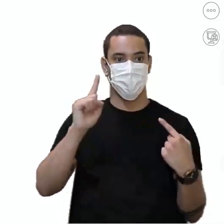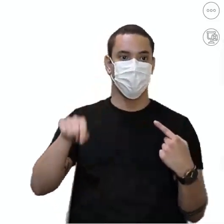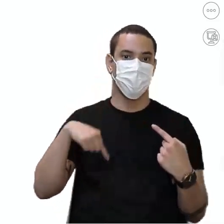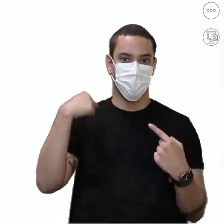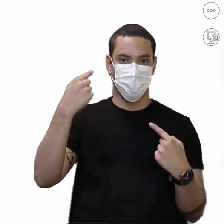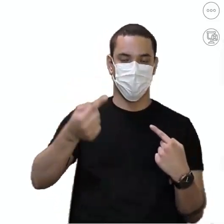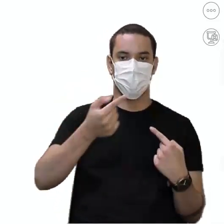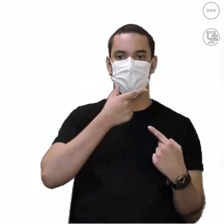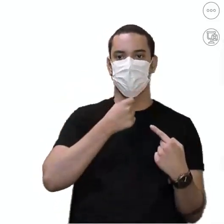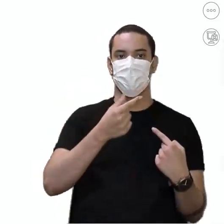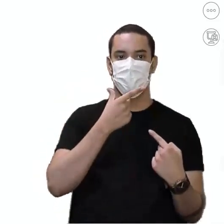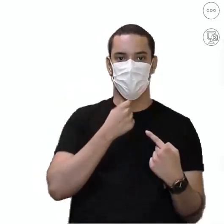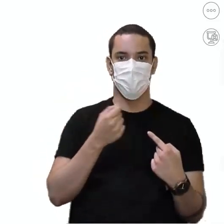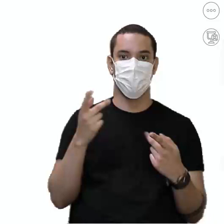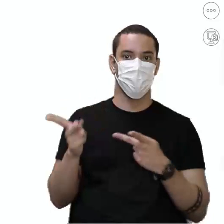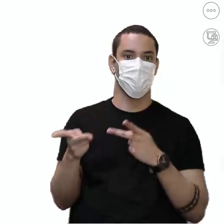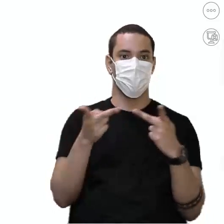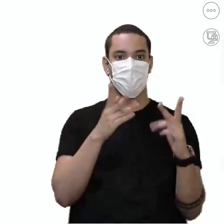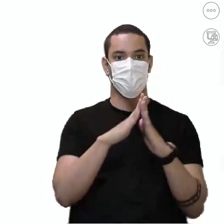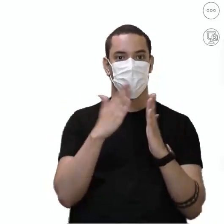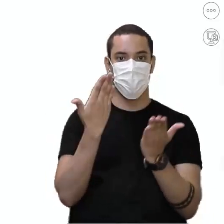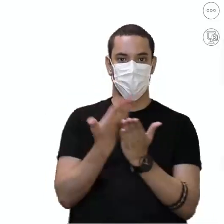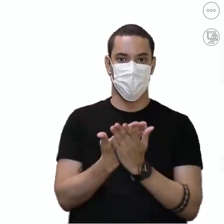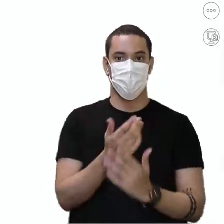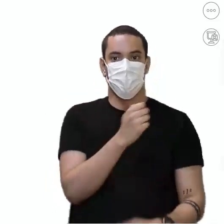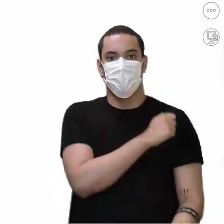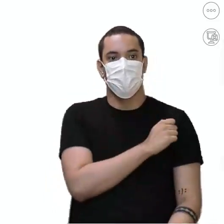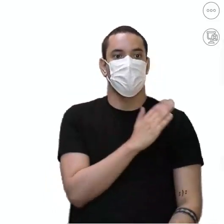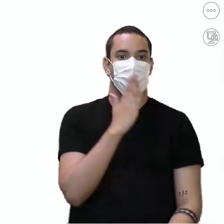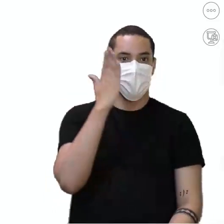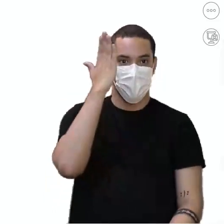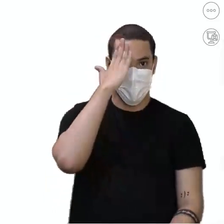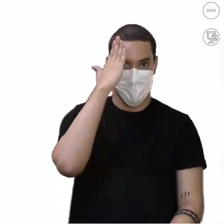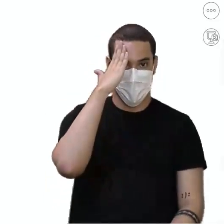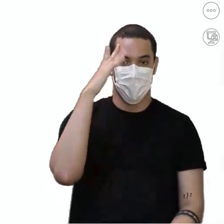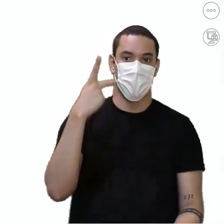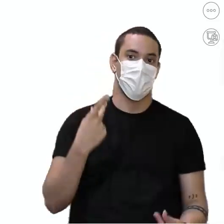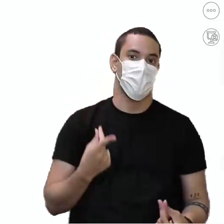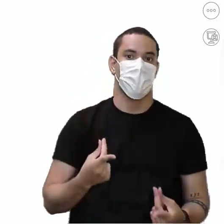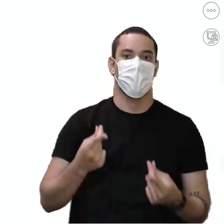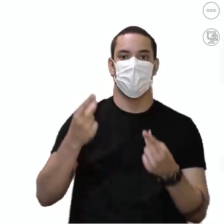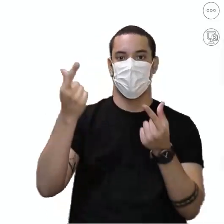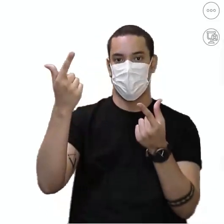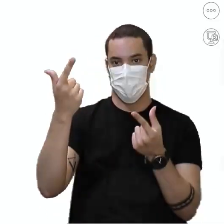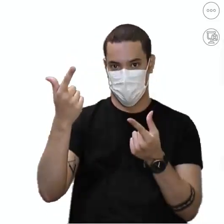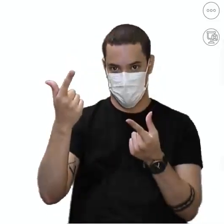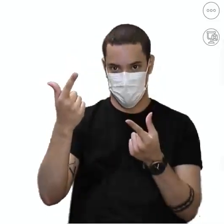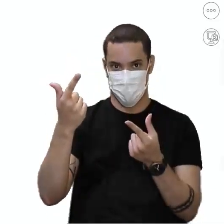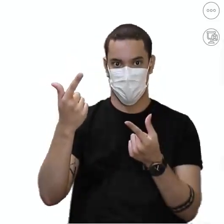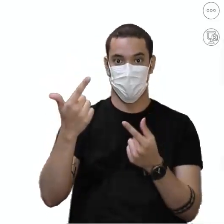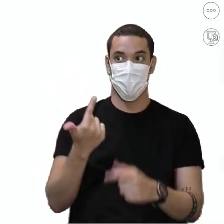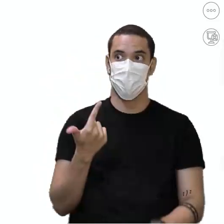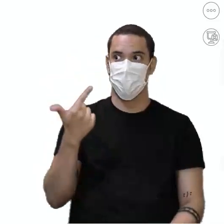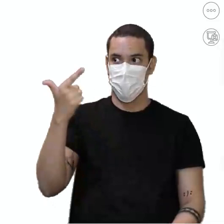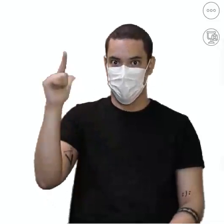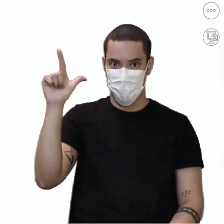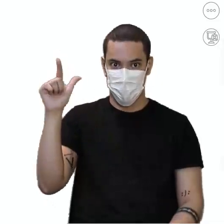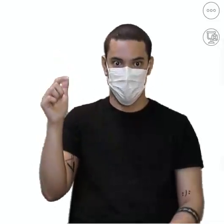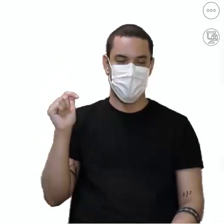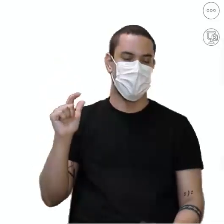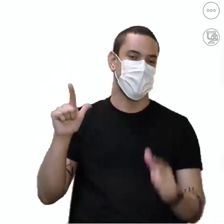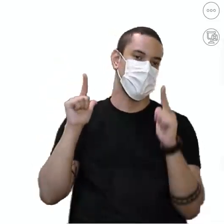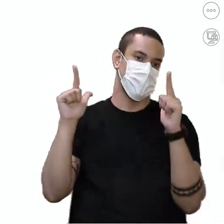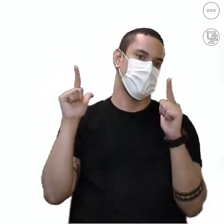depois da visita de Matt à escola, os alunos ficam sabendo que ele partiu em uma